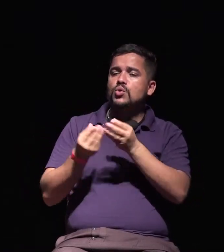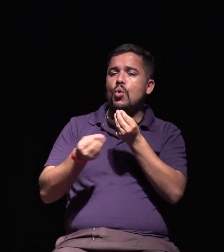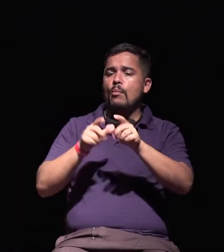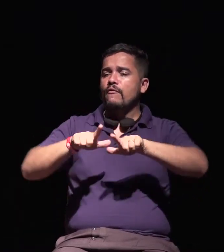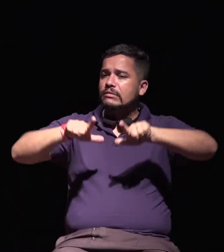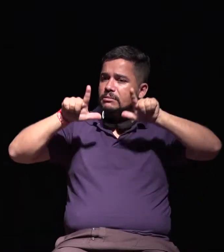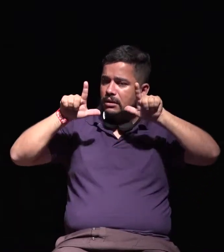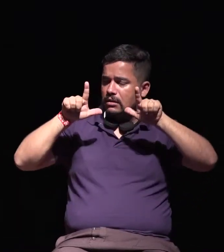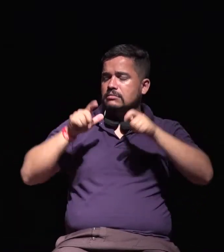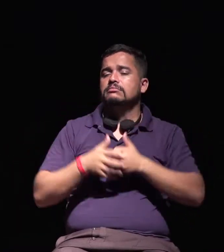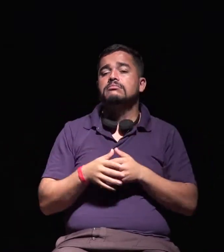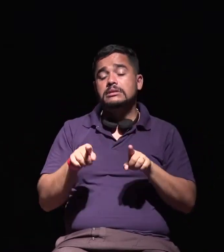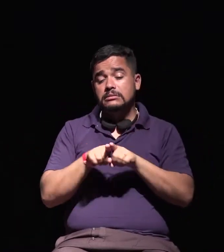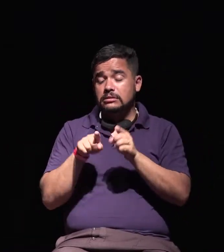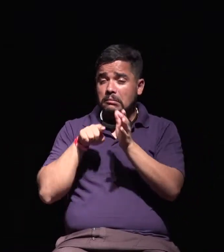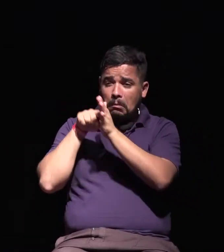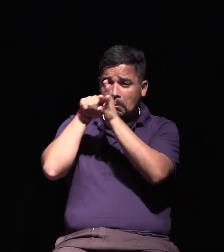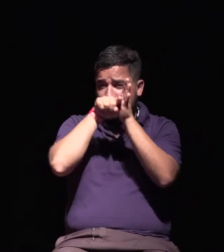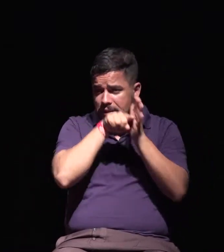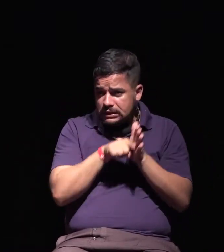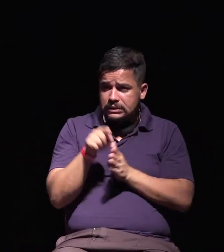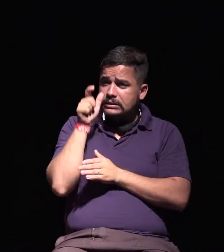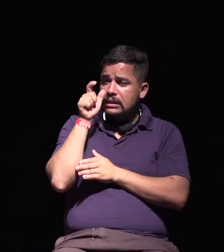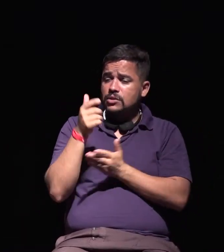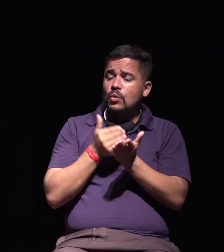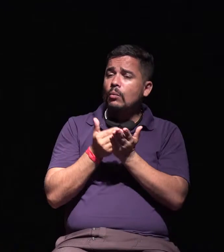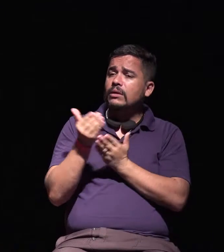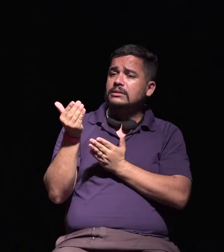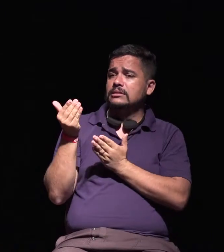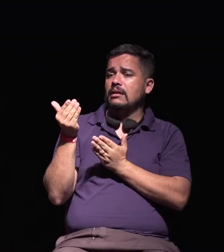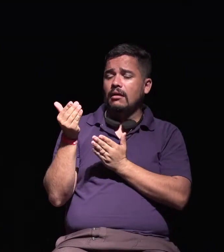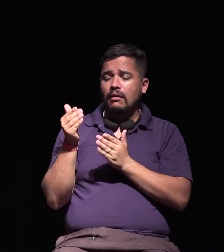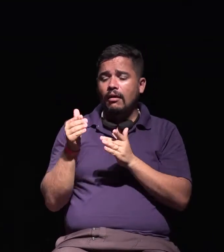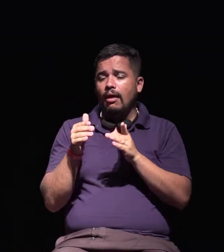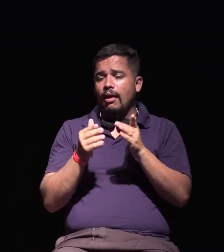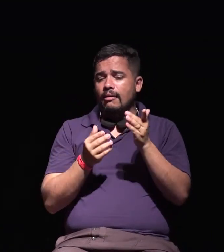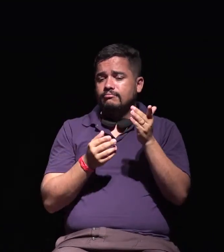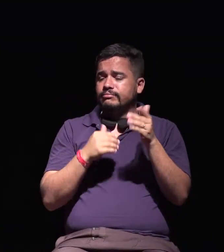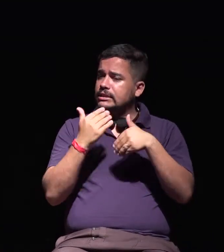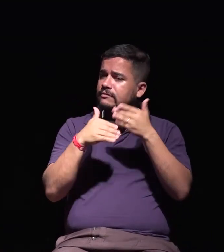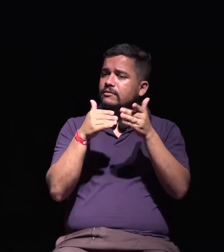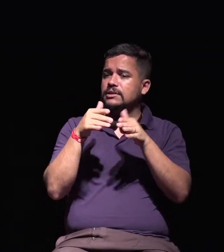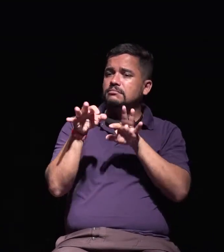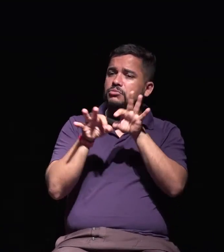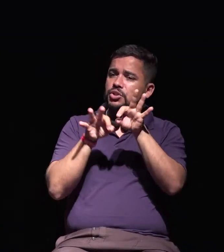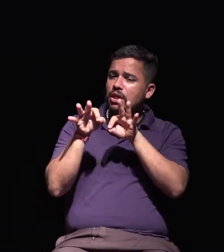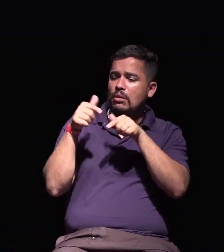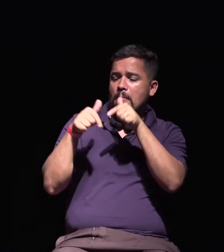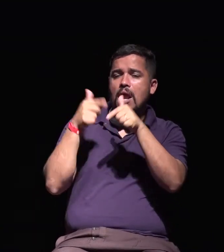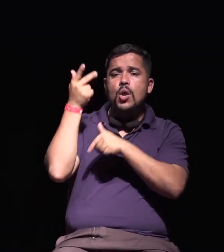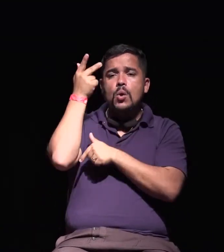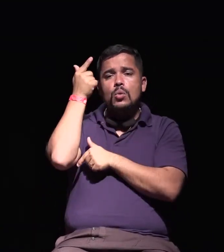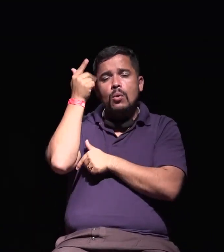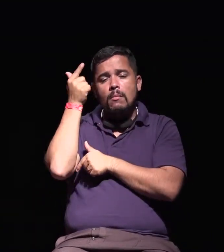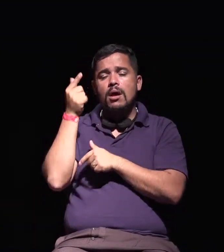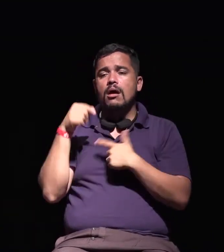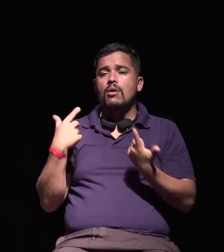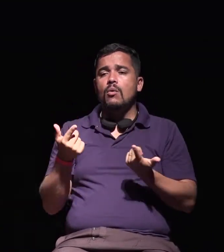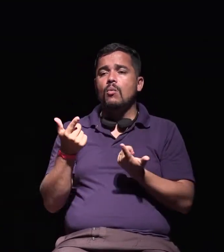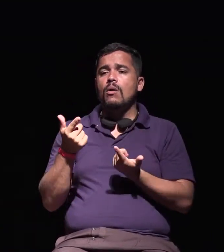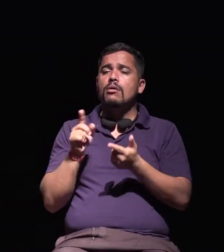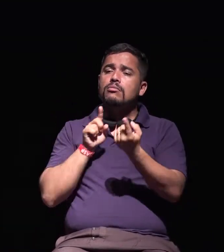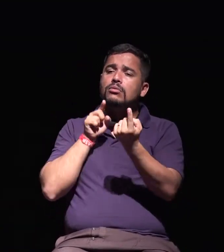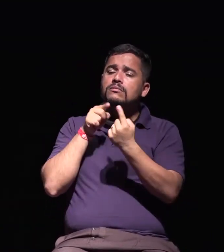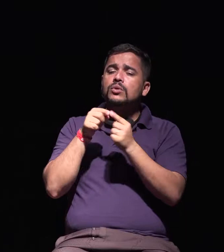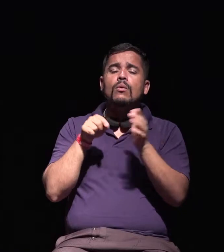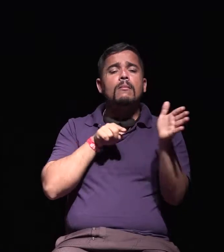E dentro dessa pesquisa e desses interesses, eu comecei também a desenvolver um projeto artístico chamado Trabalho Normal, cujo mote é a